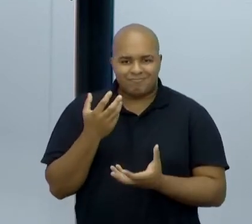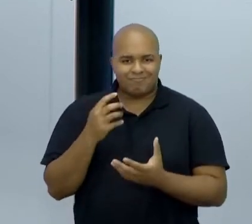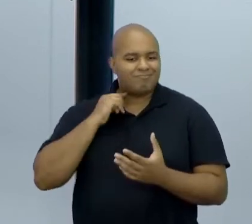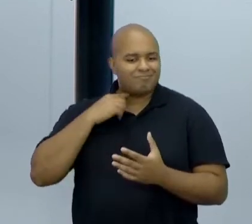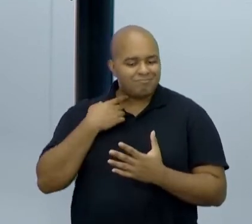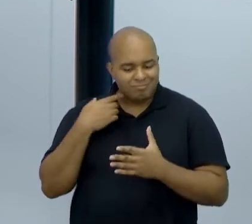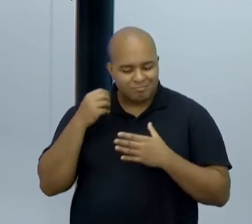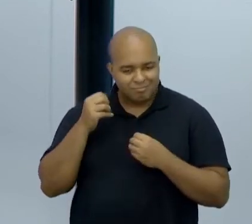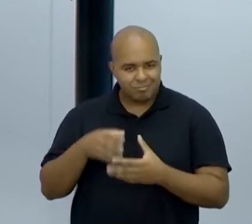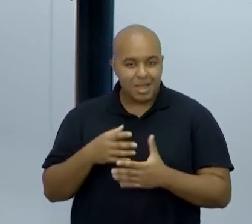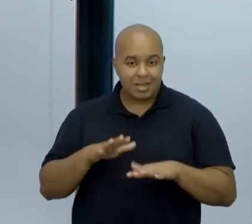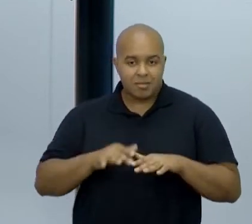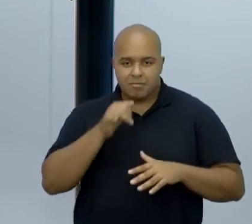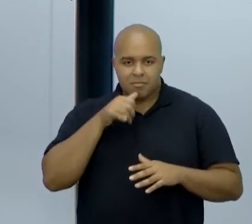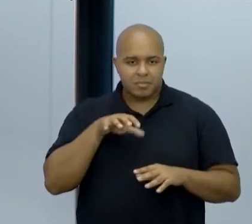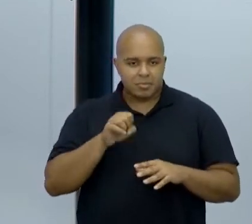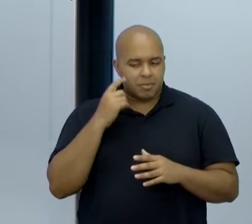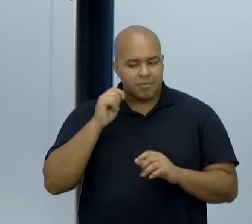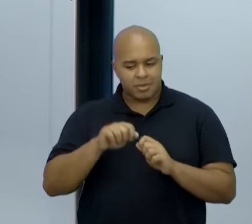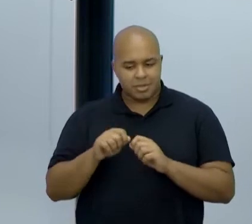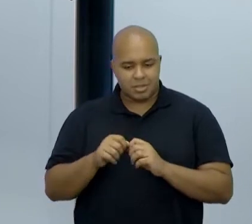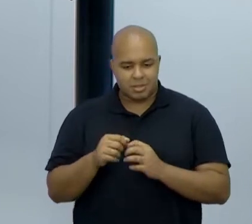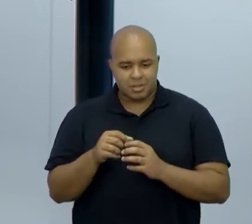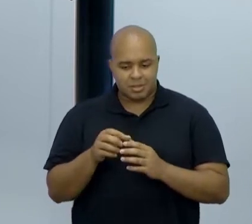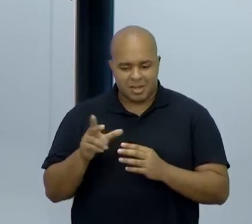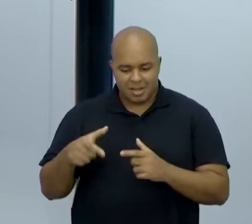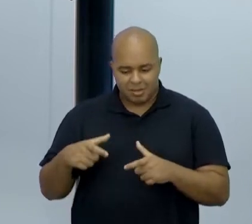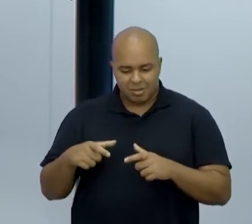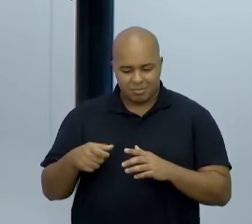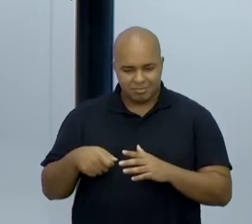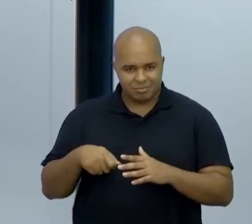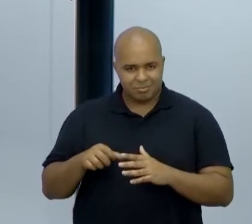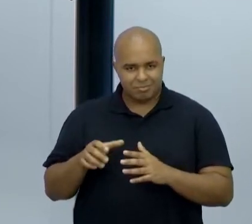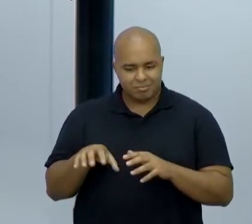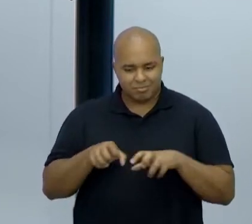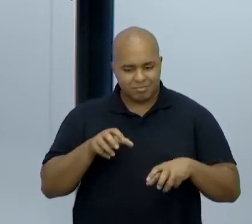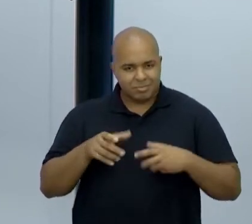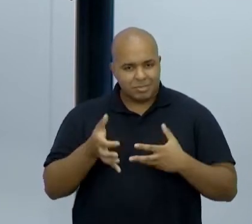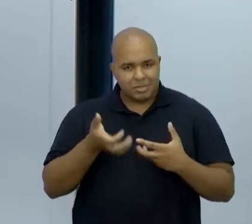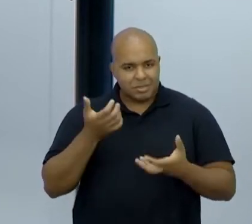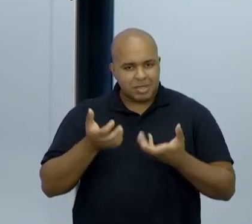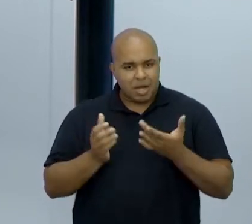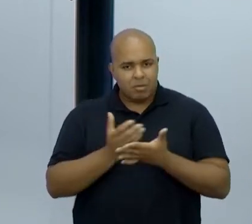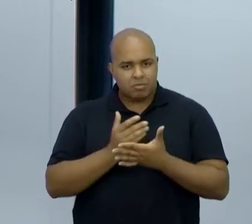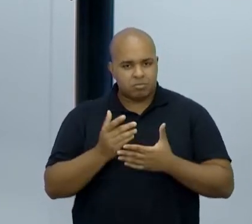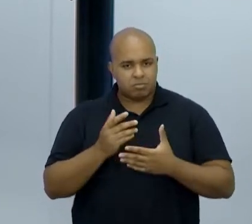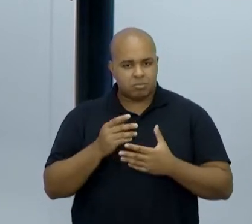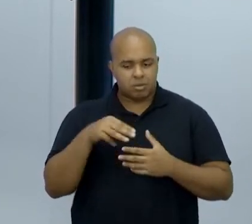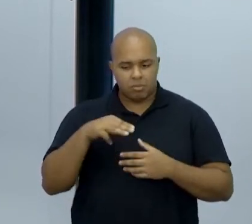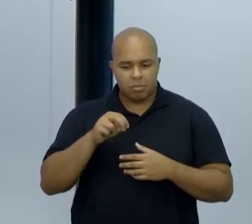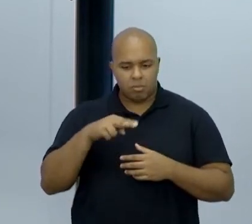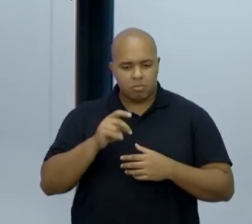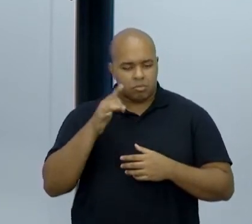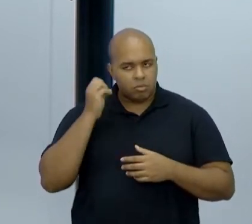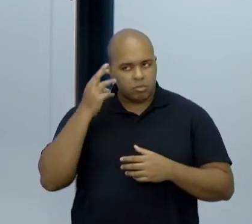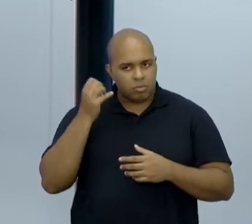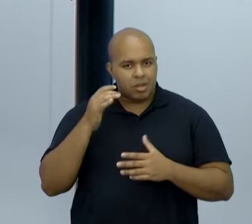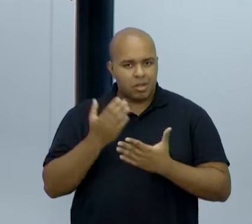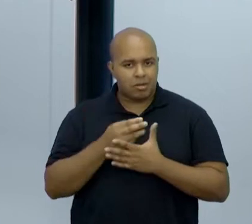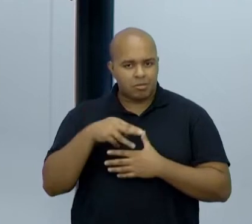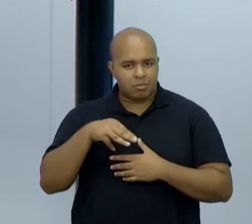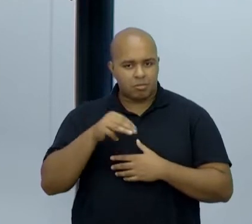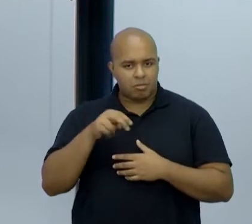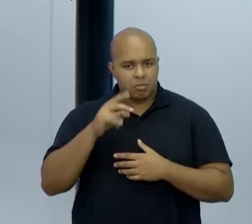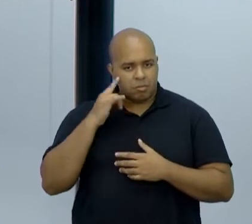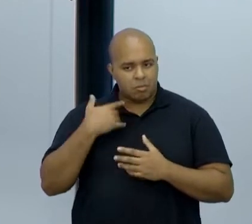ser, por exemplo, você fazer um desgaste naquele solo de forma com uma monocultura, que vai, uma